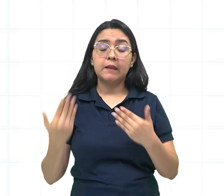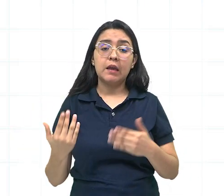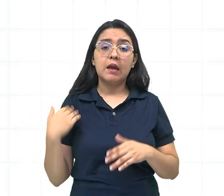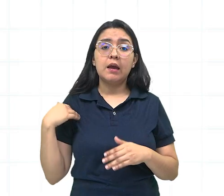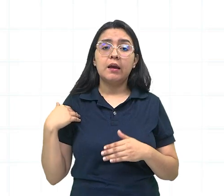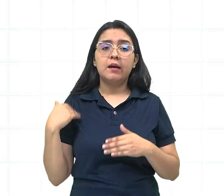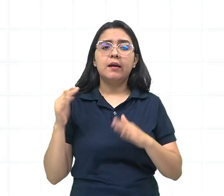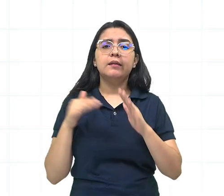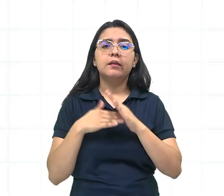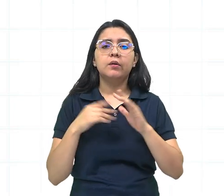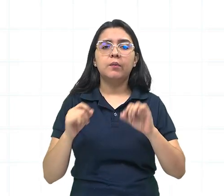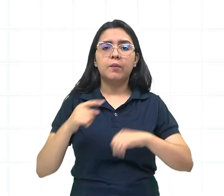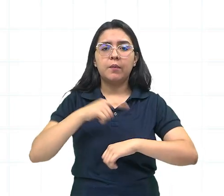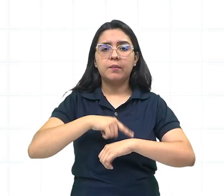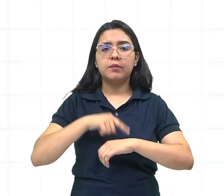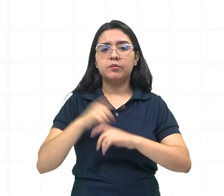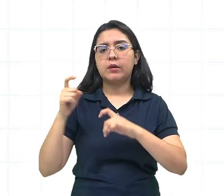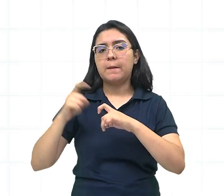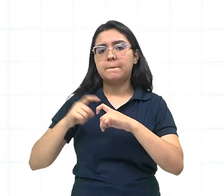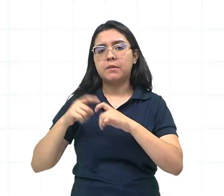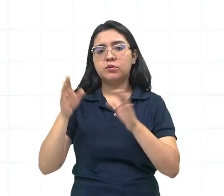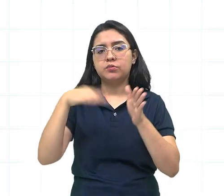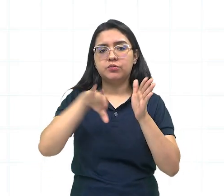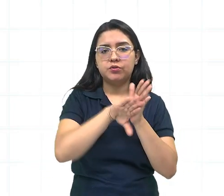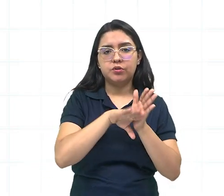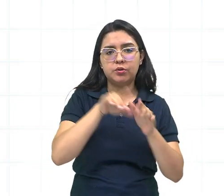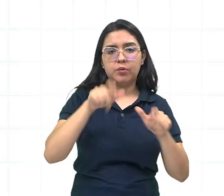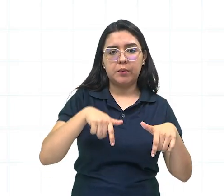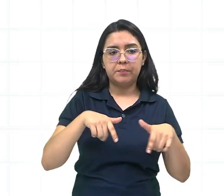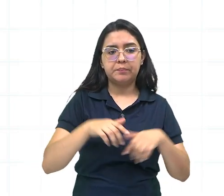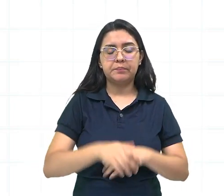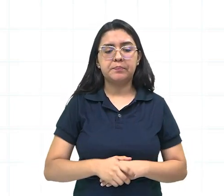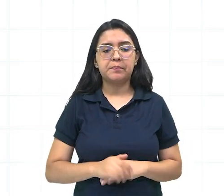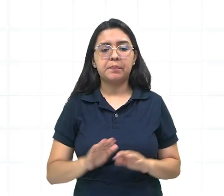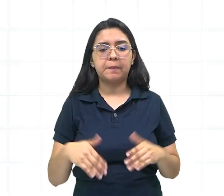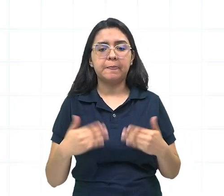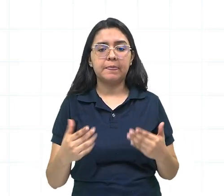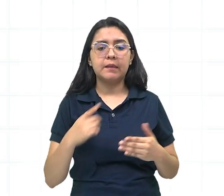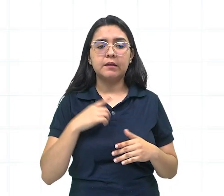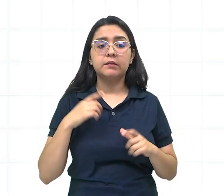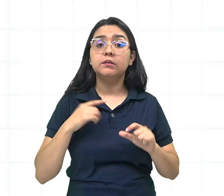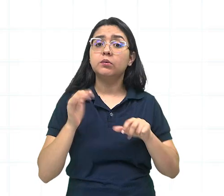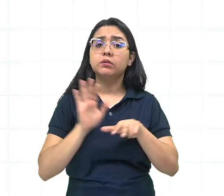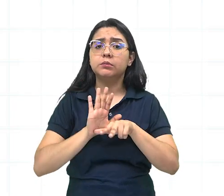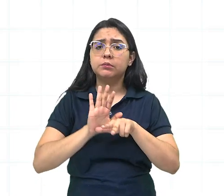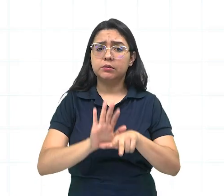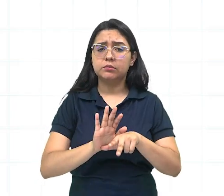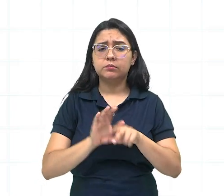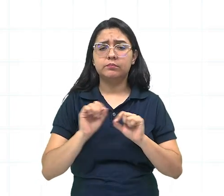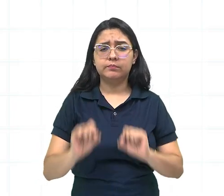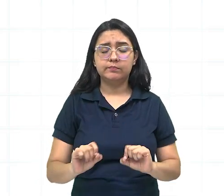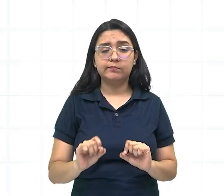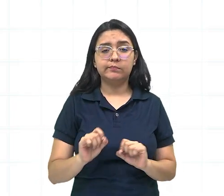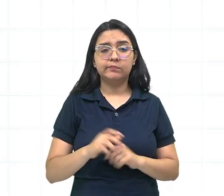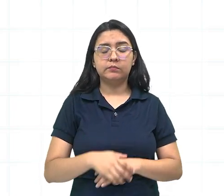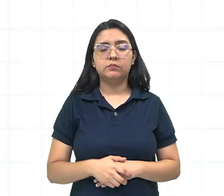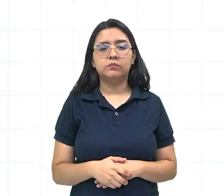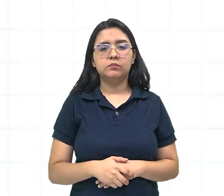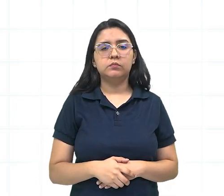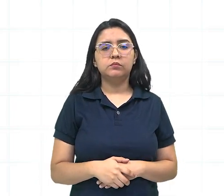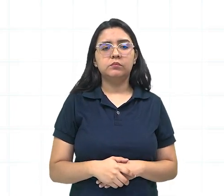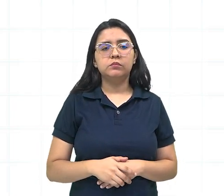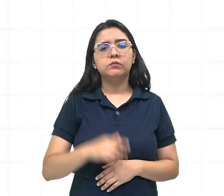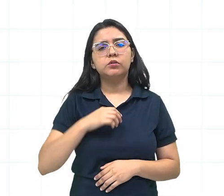assistência profissional possa ser fornecida. Então, gente, os primeiros socorros vão ser